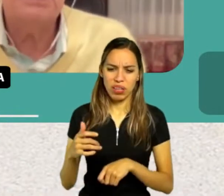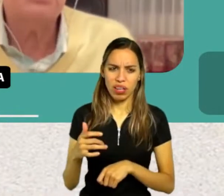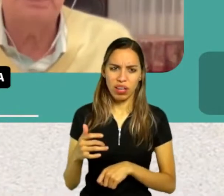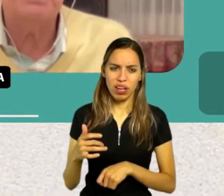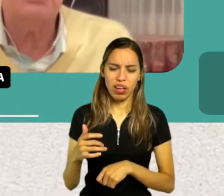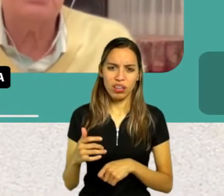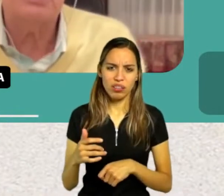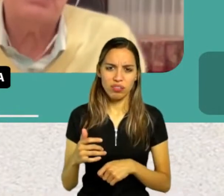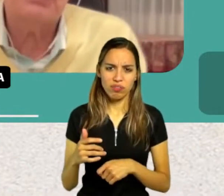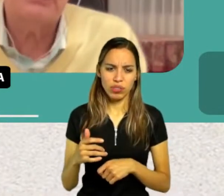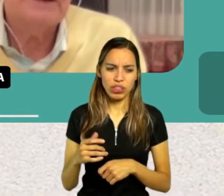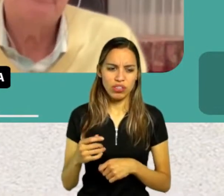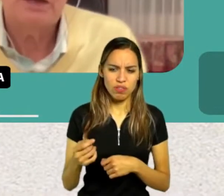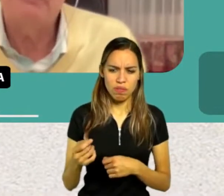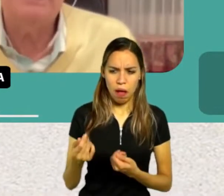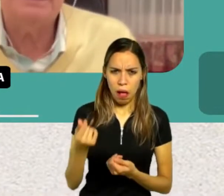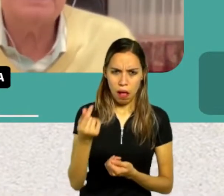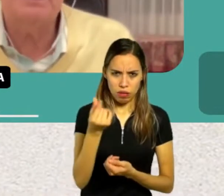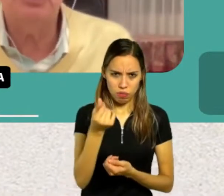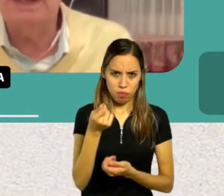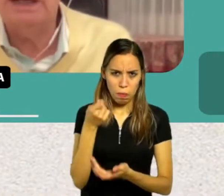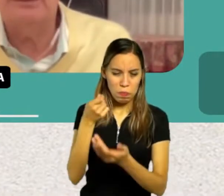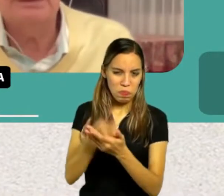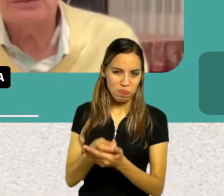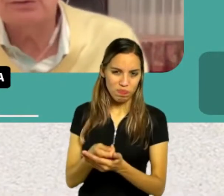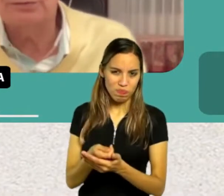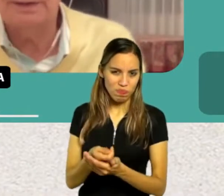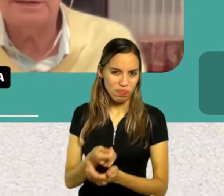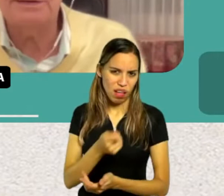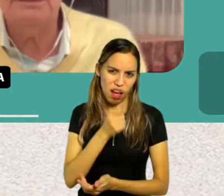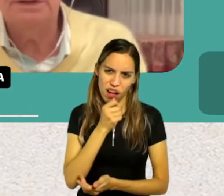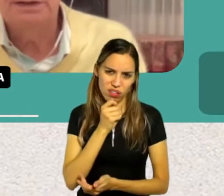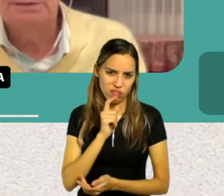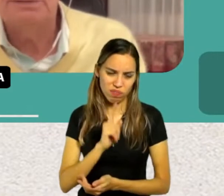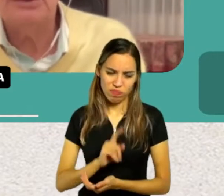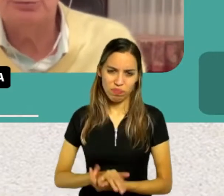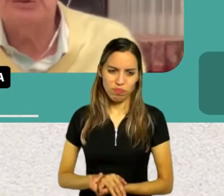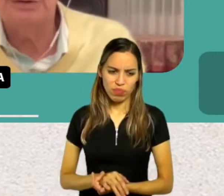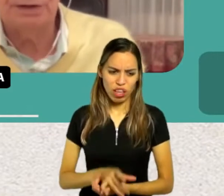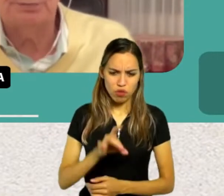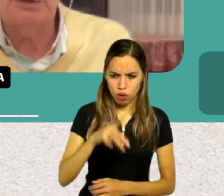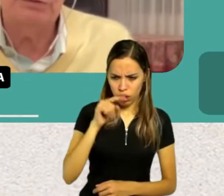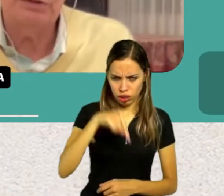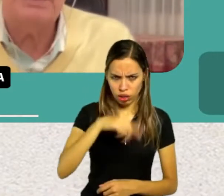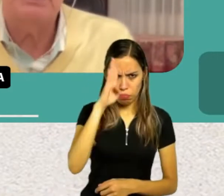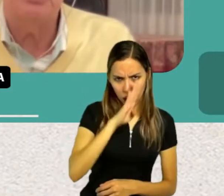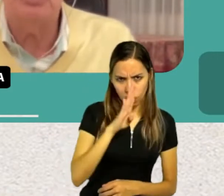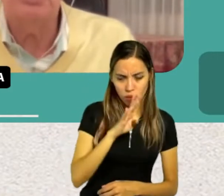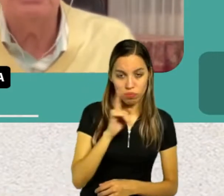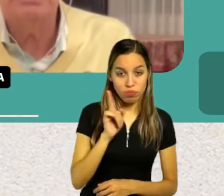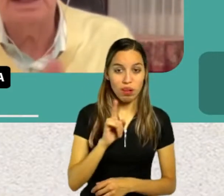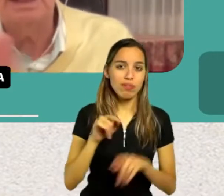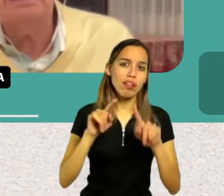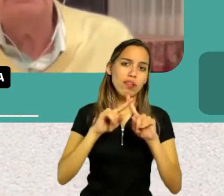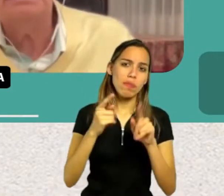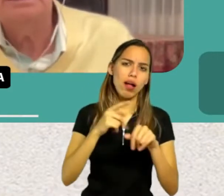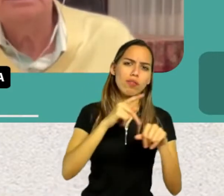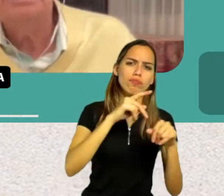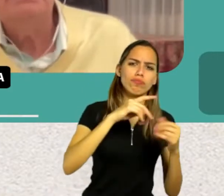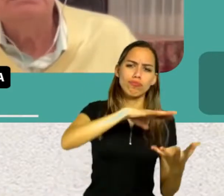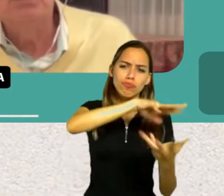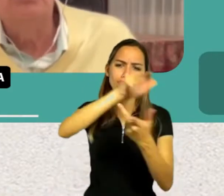com esses preços. Isso vai ter que ser mudado, não é só no Brasil, mas no mundo inteiro, porque o que nós temos hoje é um